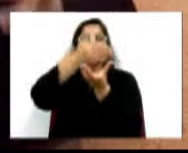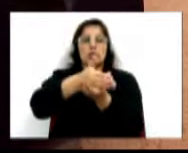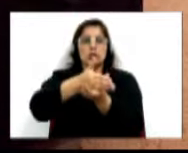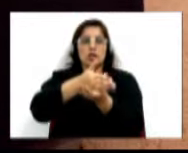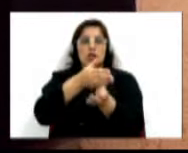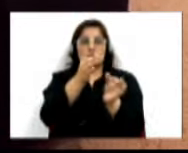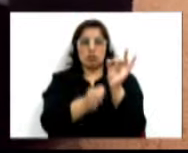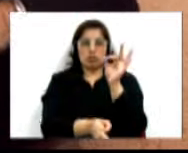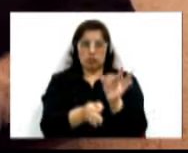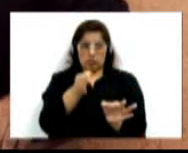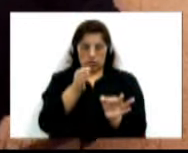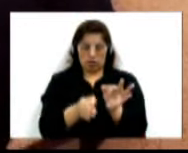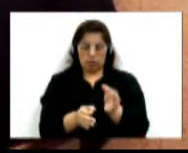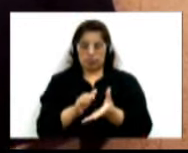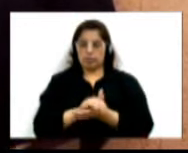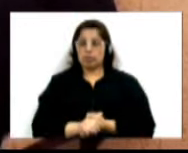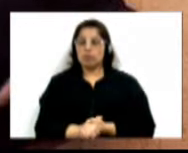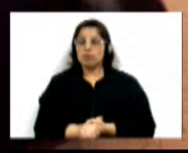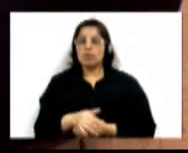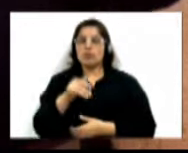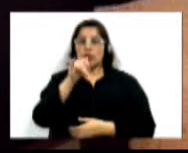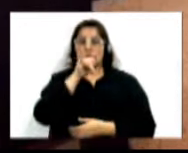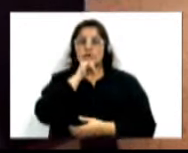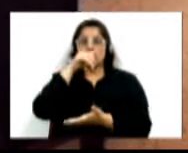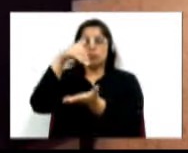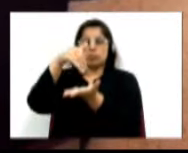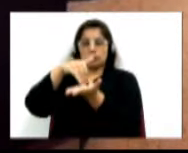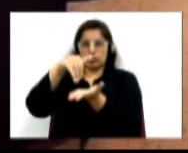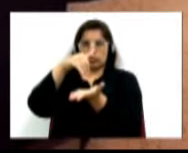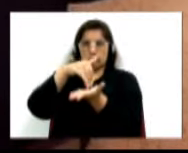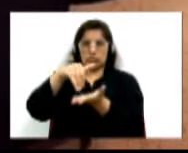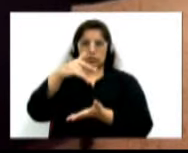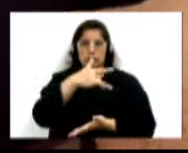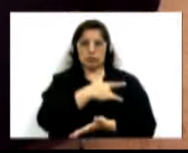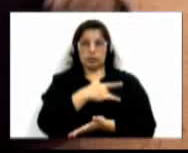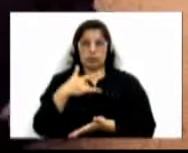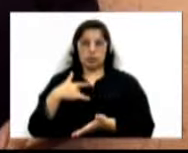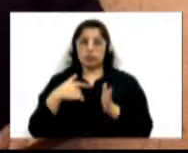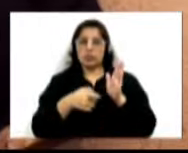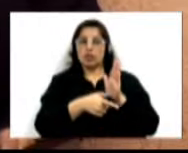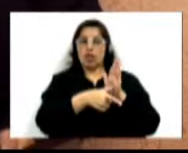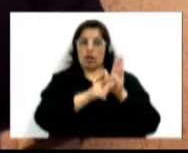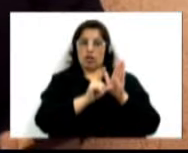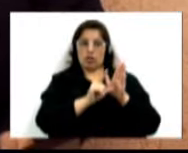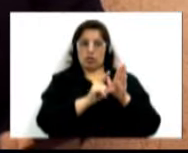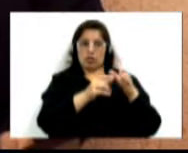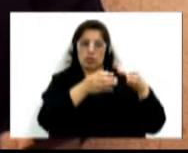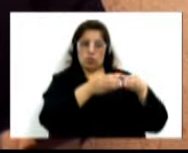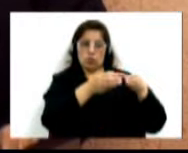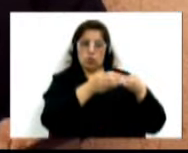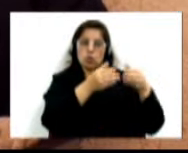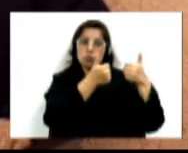O nosso secretário da Saúde hoje, quando era da área de transporte em Alfenas,